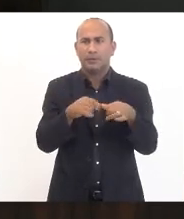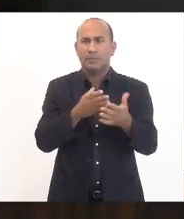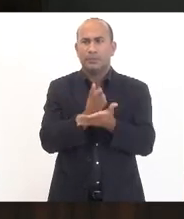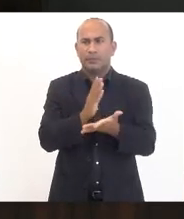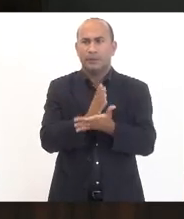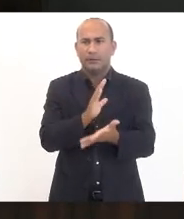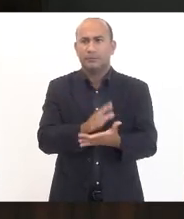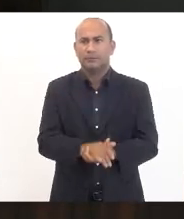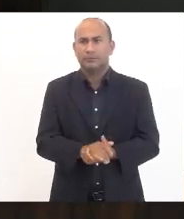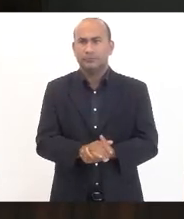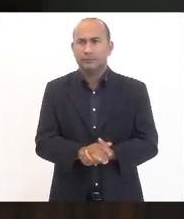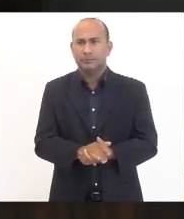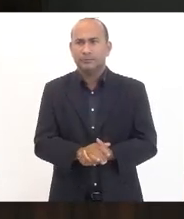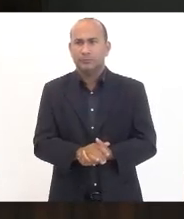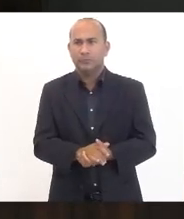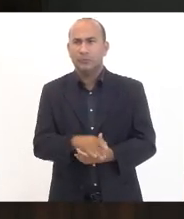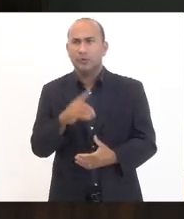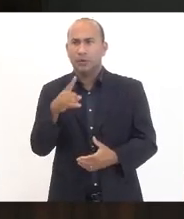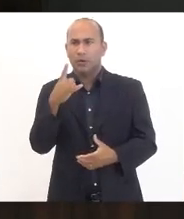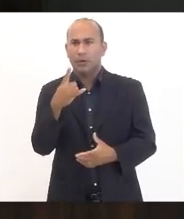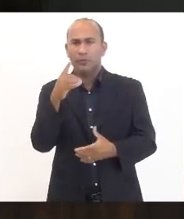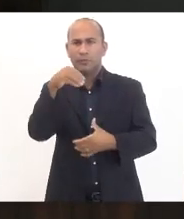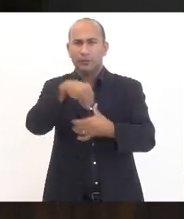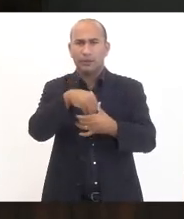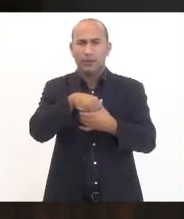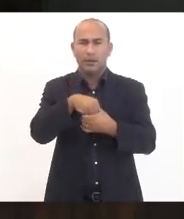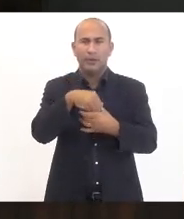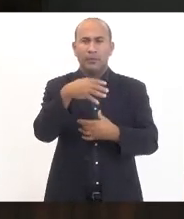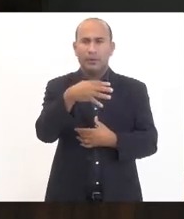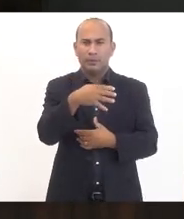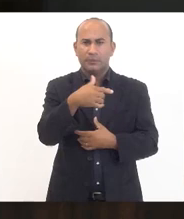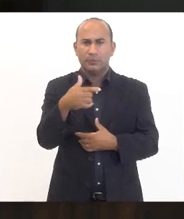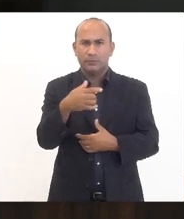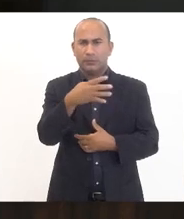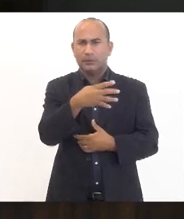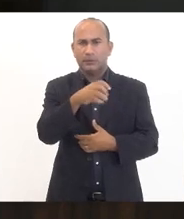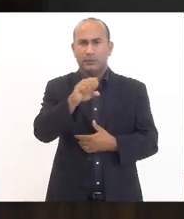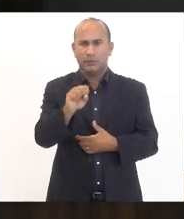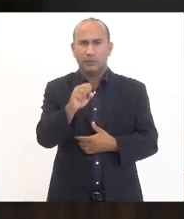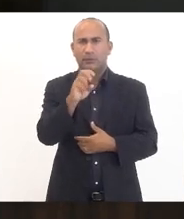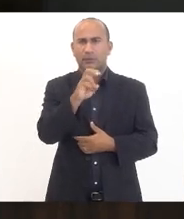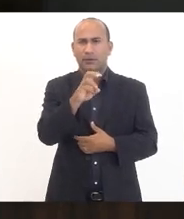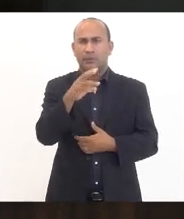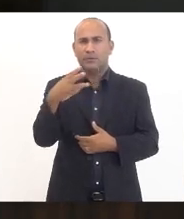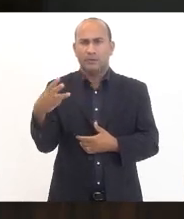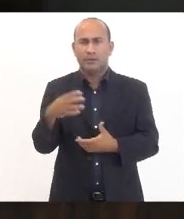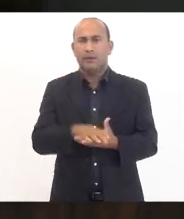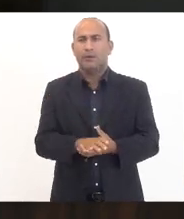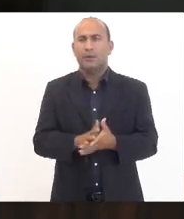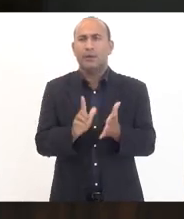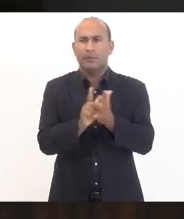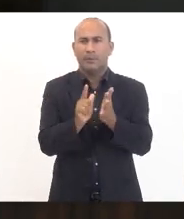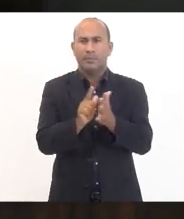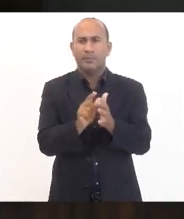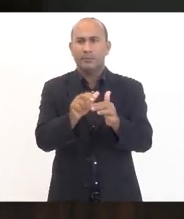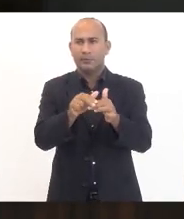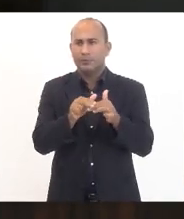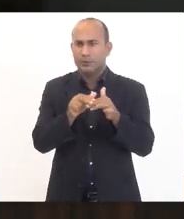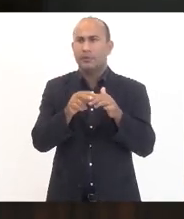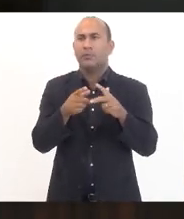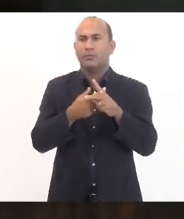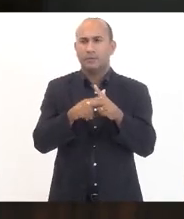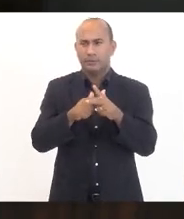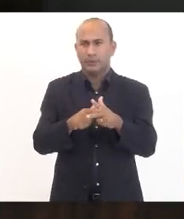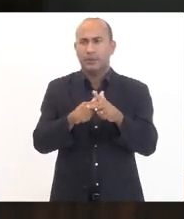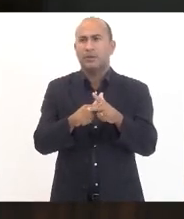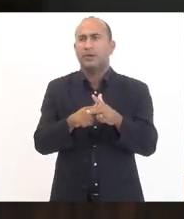Então, vamos votar o 42º, 48º e 53º da pauta, com parecer pela manutenção.